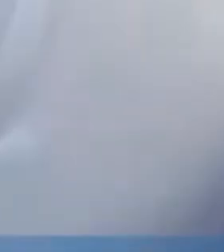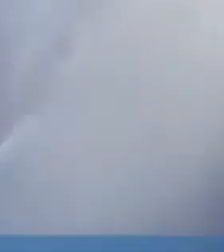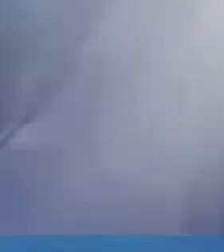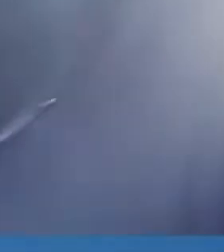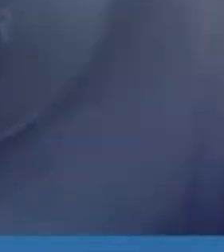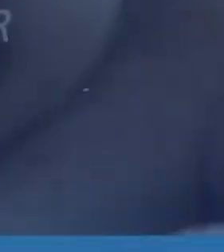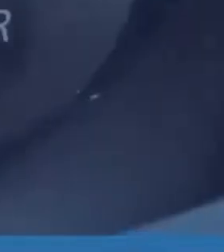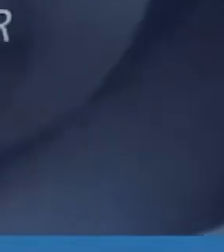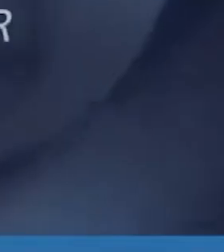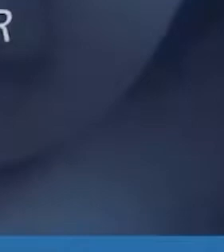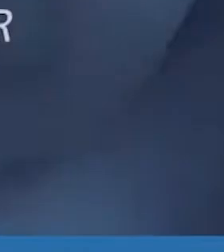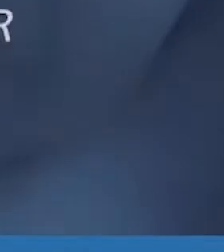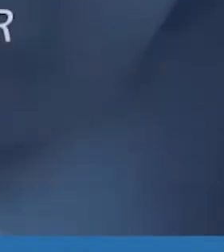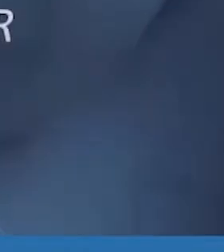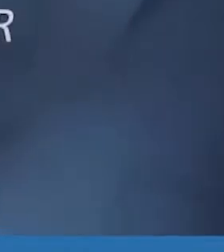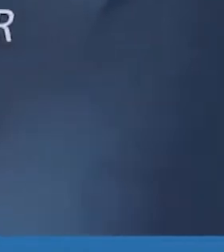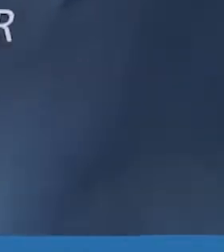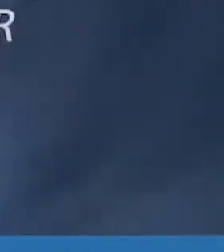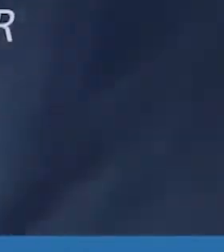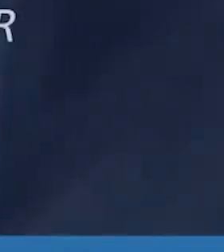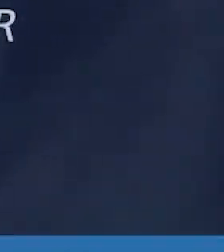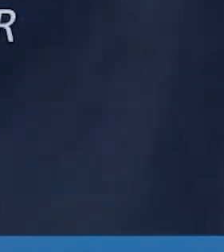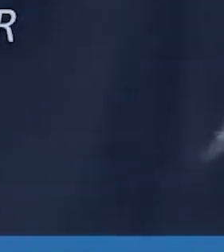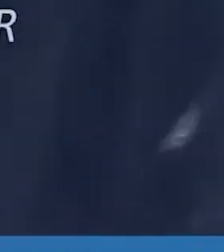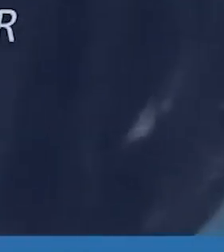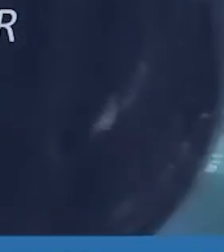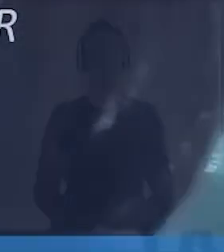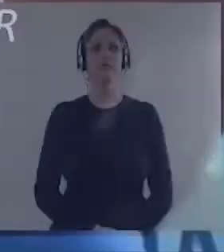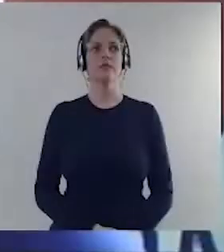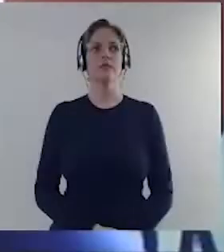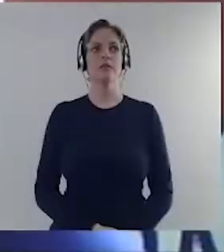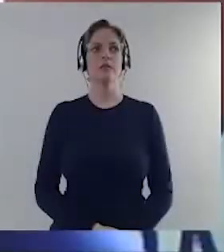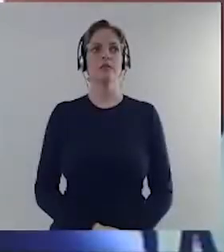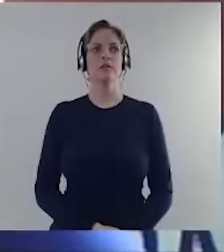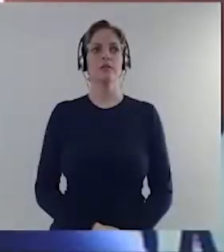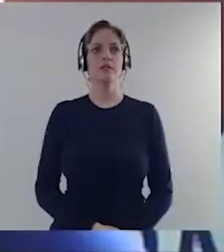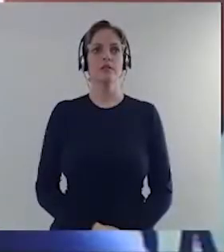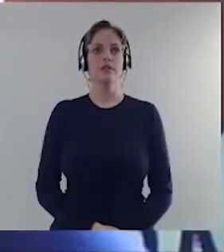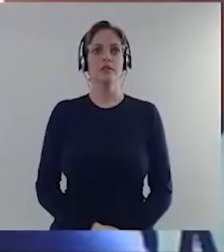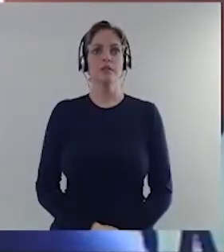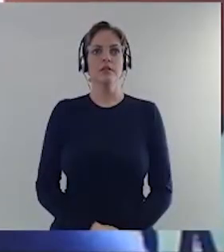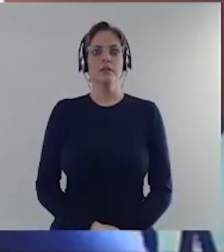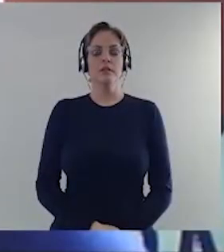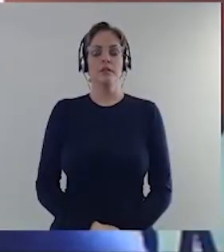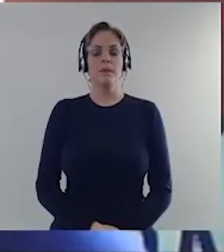Enquanto não passa, conheça o novo jeito Quali de ajudar.